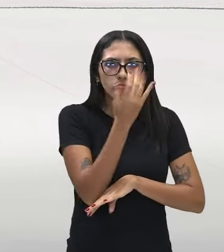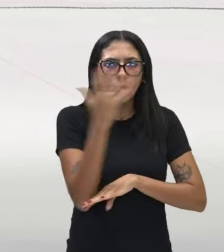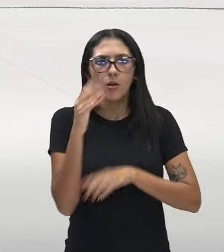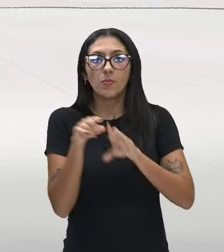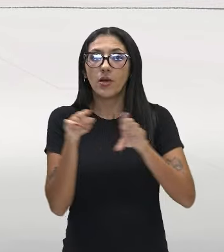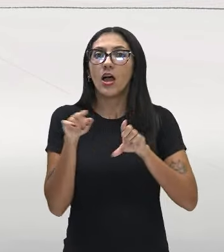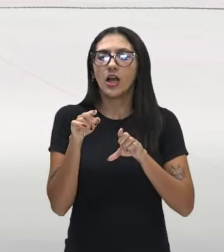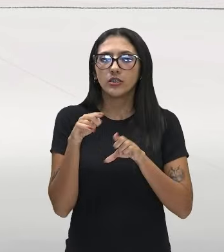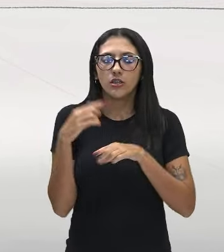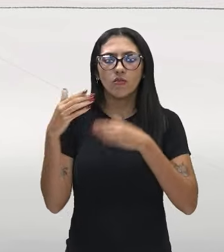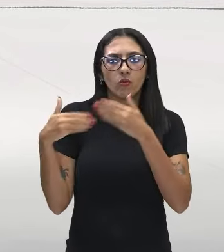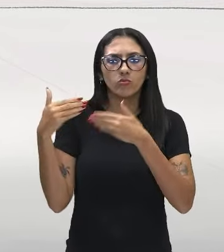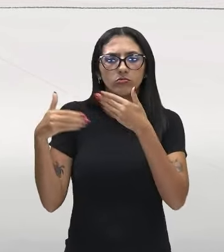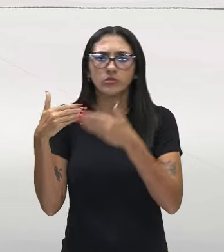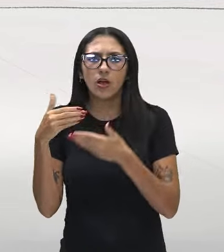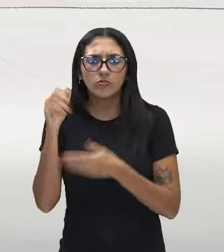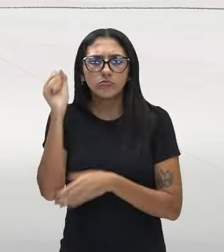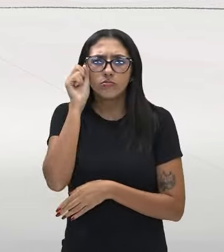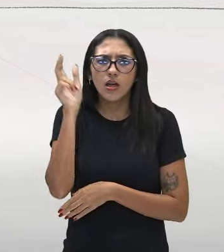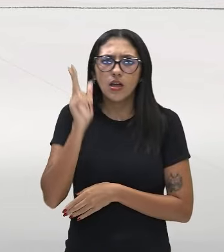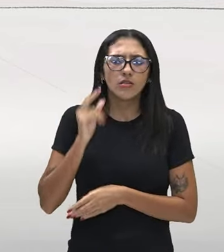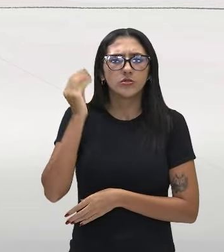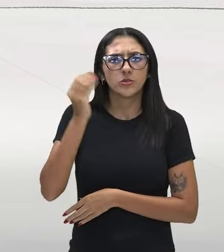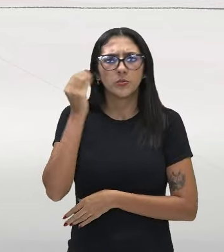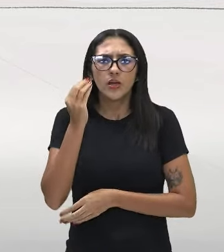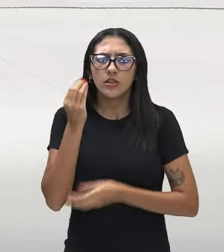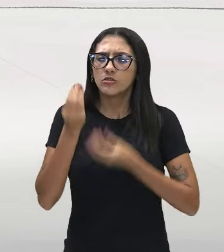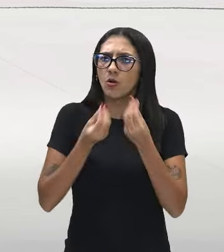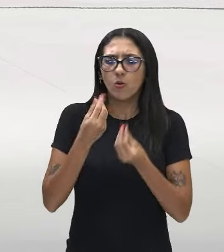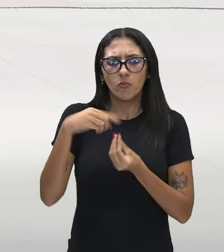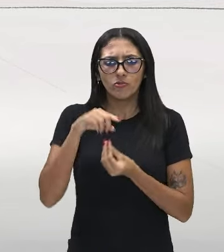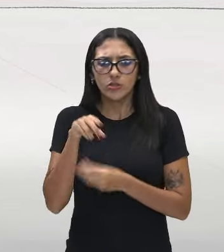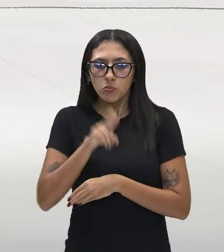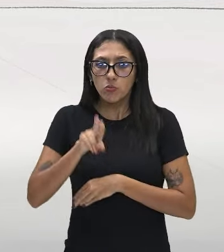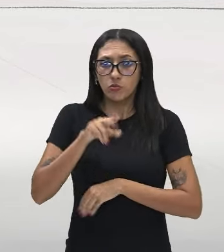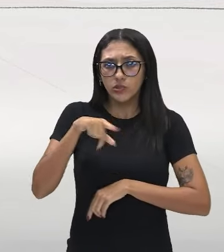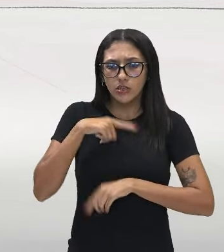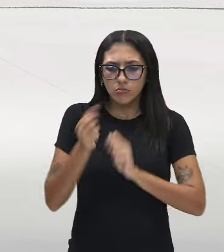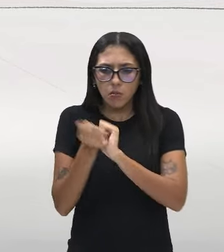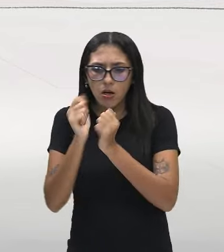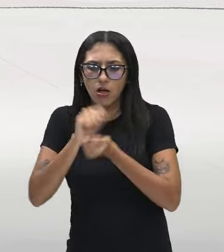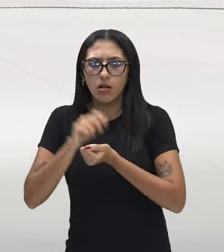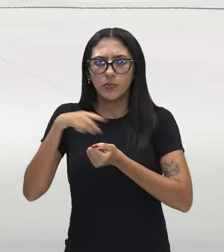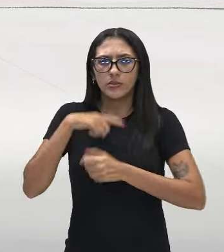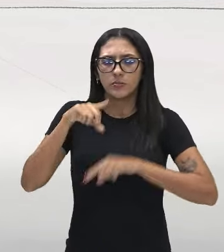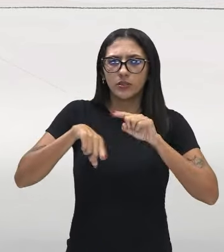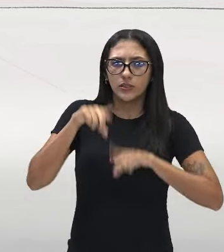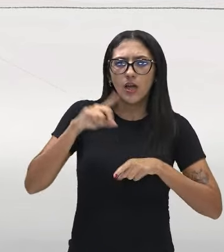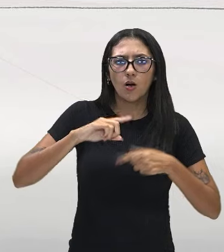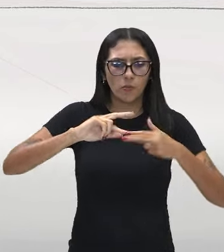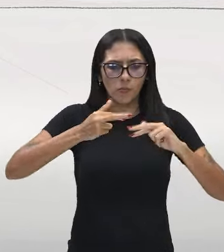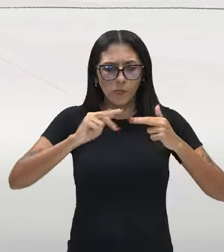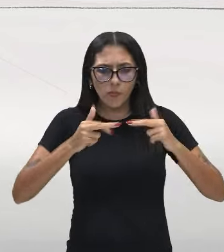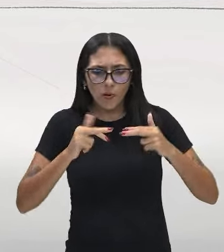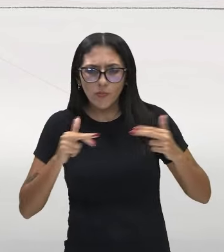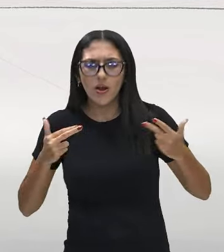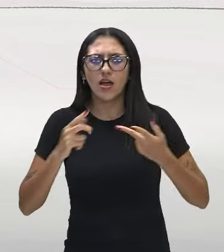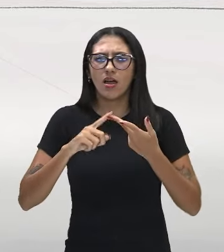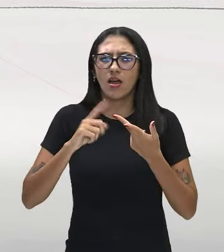processo criativo, a forma como você manuseia aquele elemento, aquele cipó, aquela